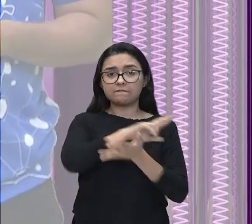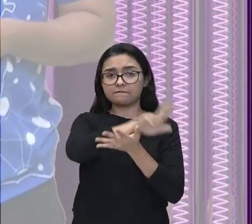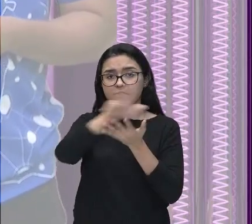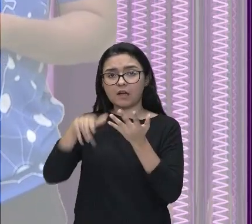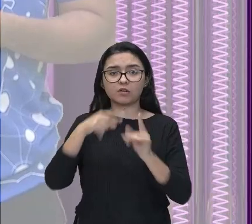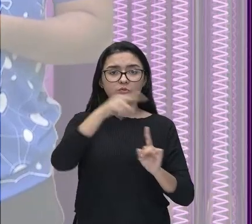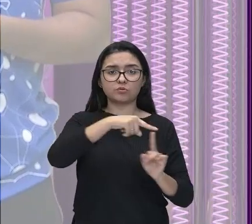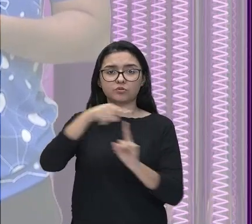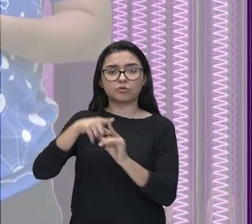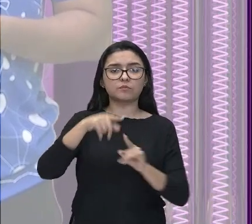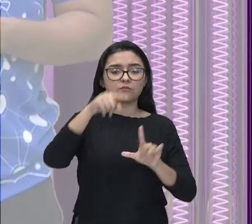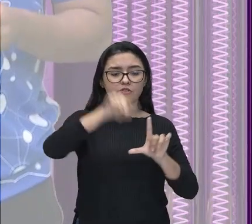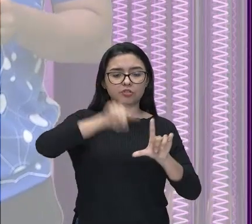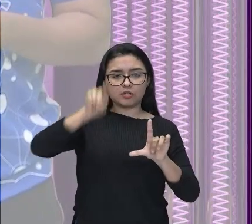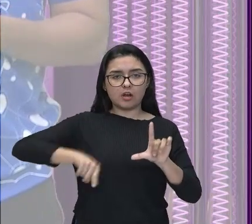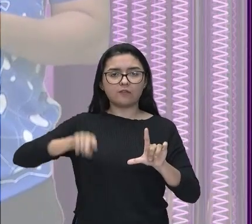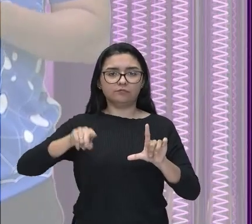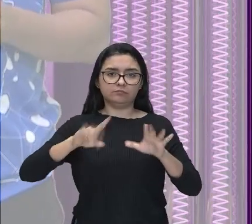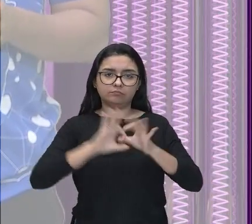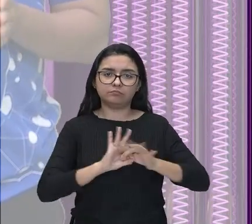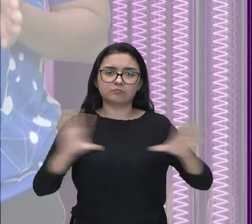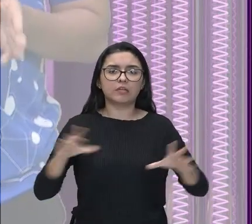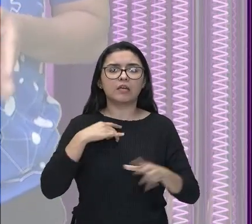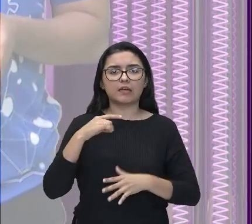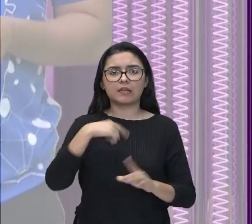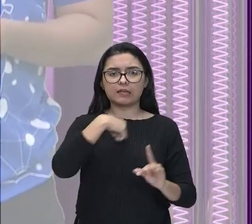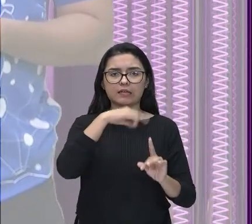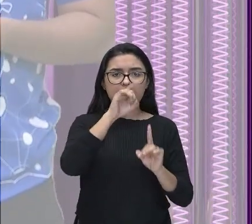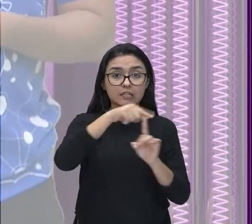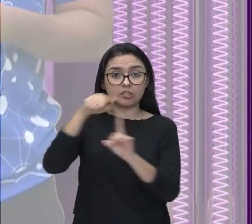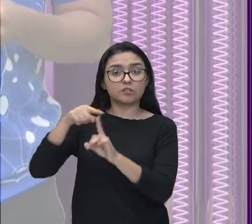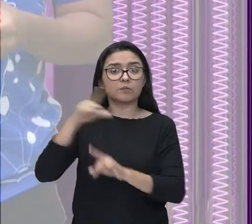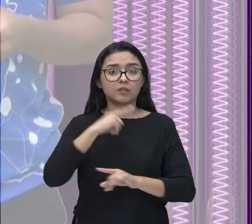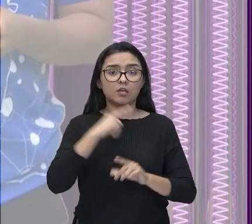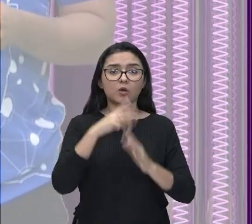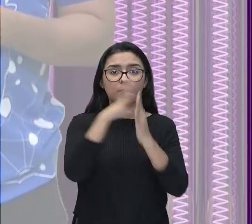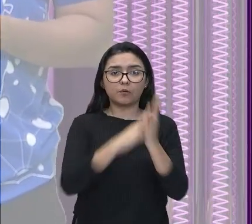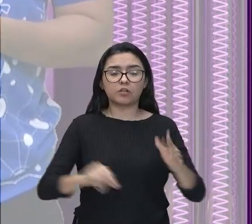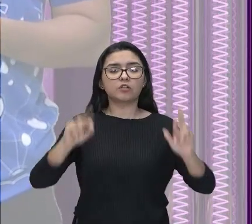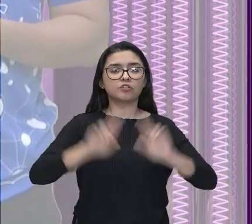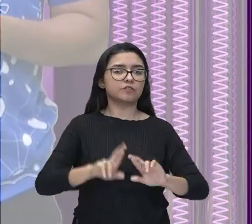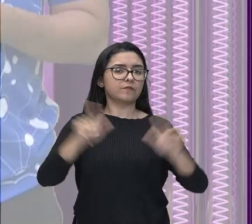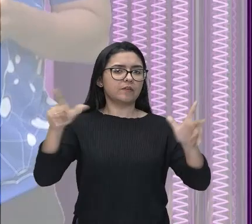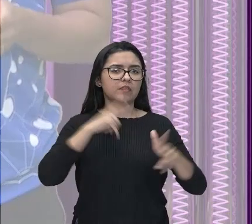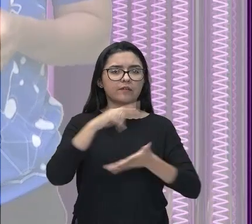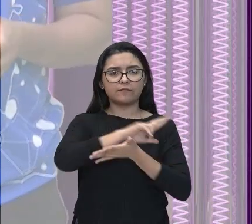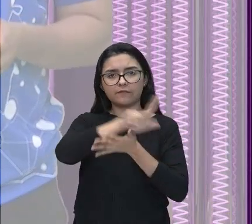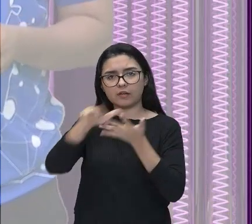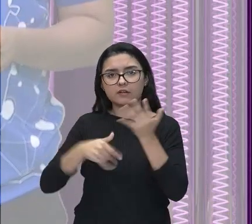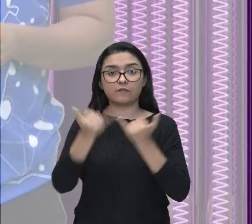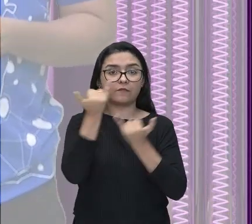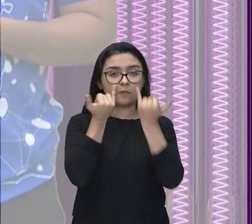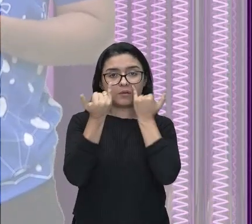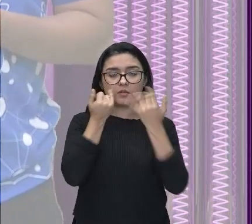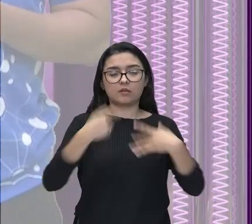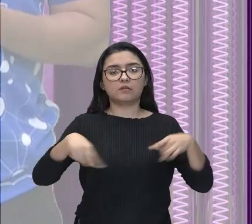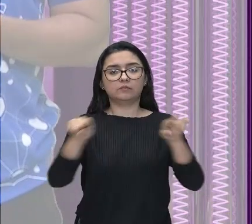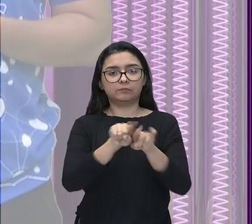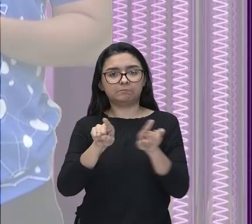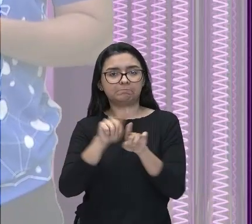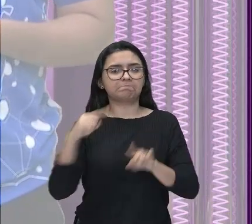gráficos disponíveis, cada um com um modelo distinto que oferece uma variedade de informações